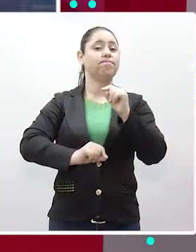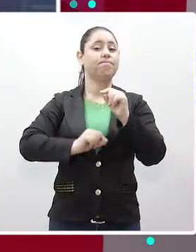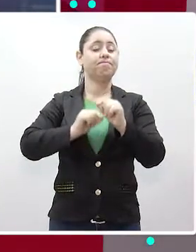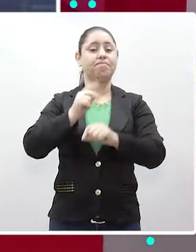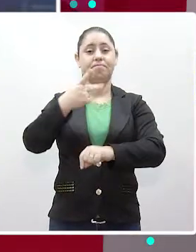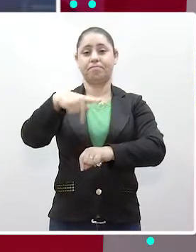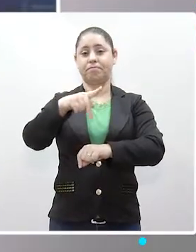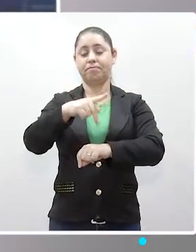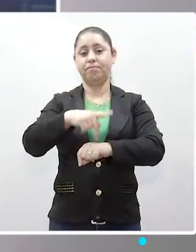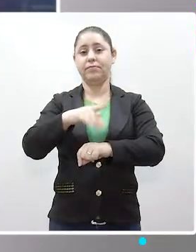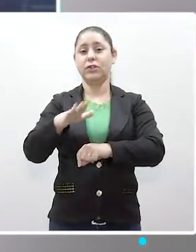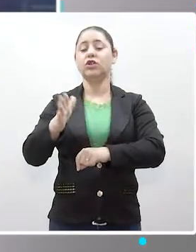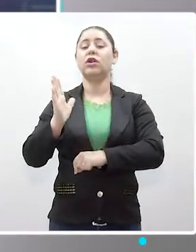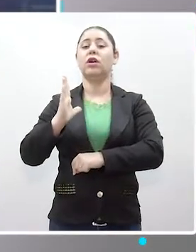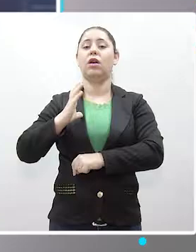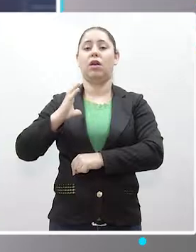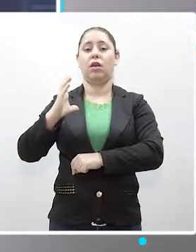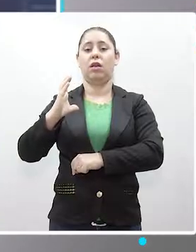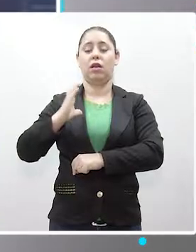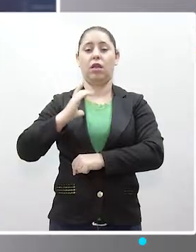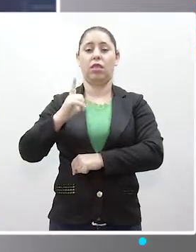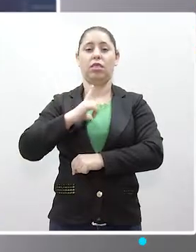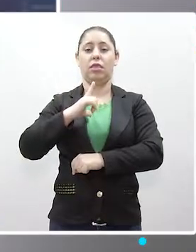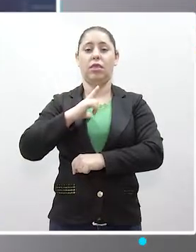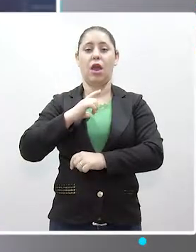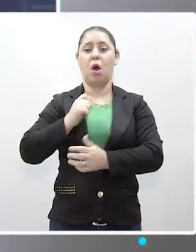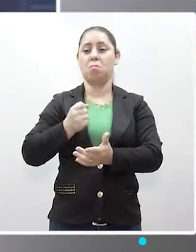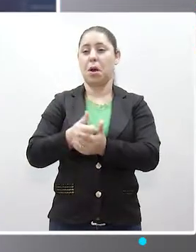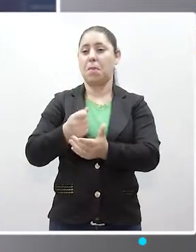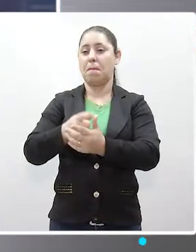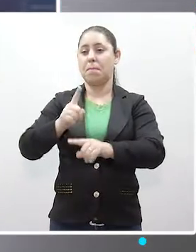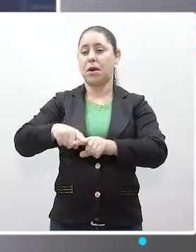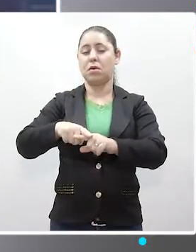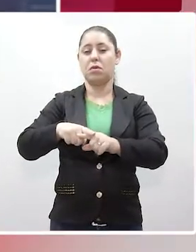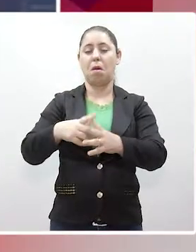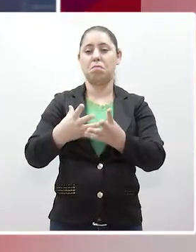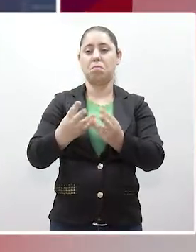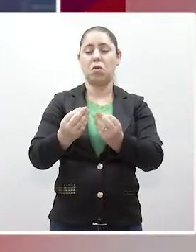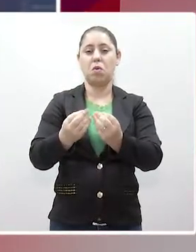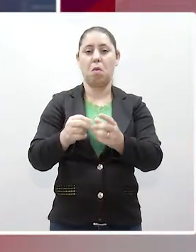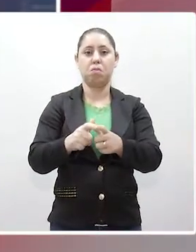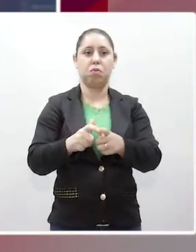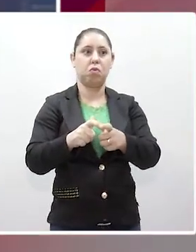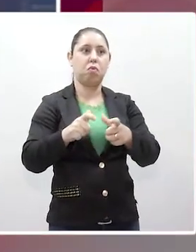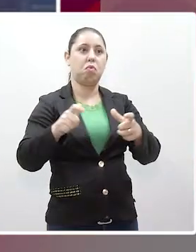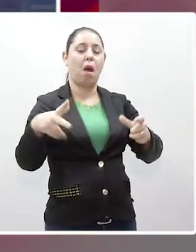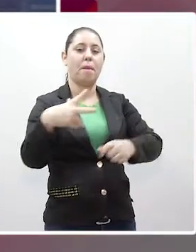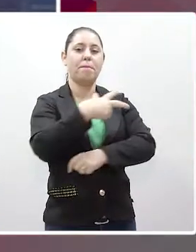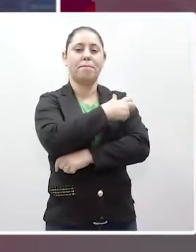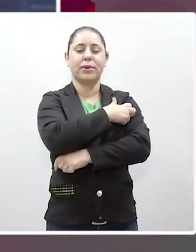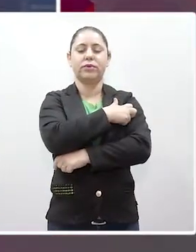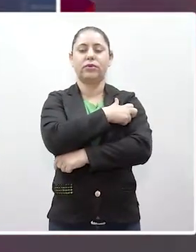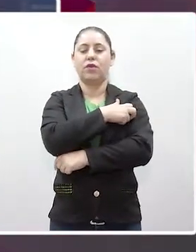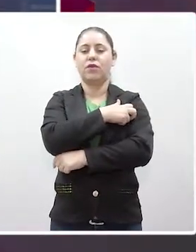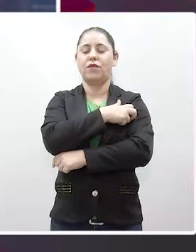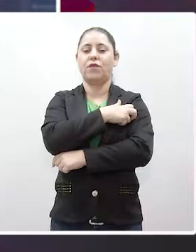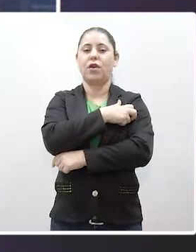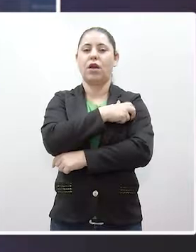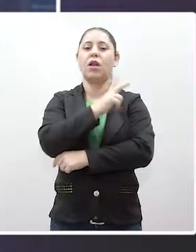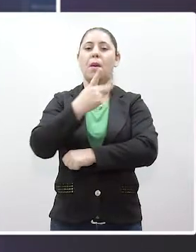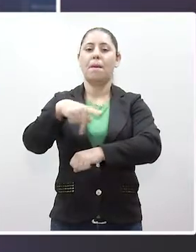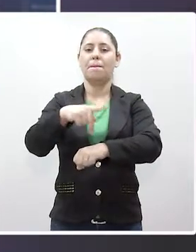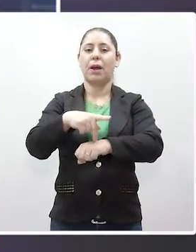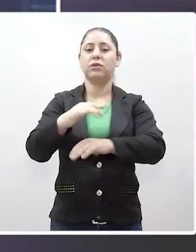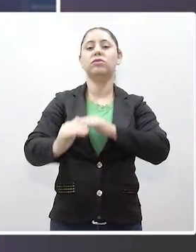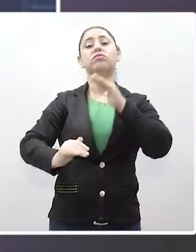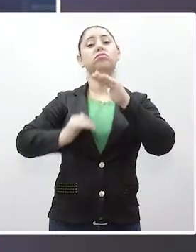países já ricos já garantiram a maior quantidade de doses. Se você for observar, a maior quantidade de doses de vacina estão